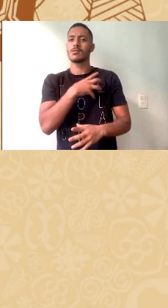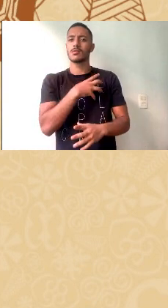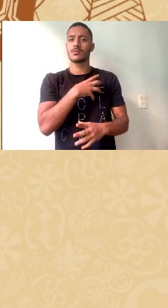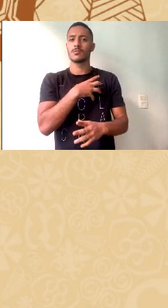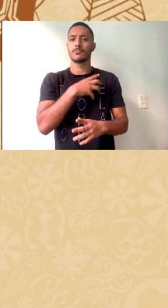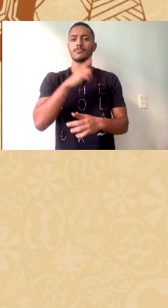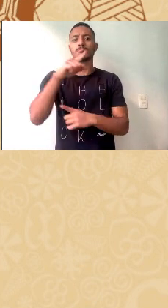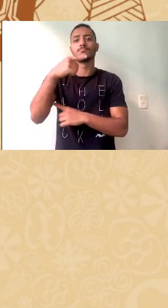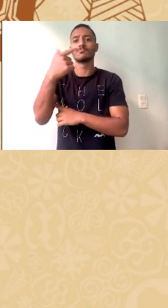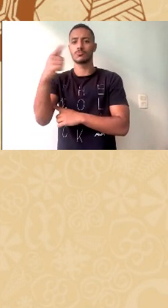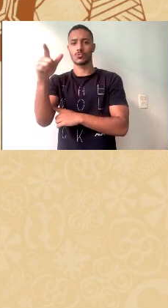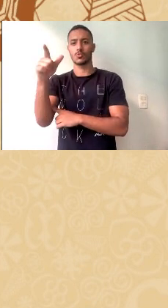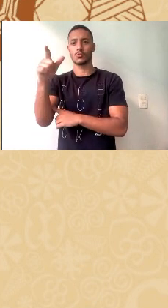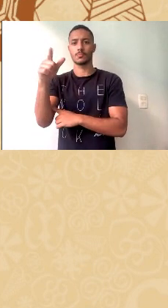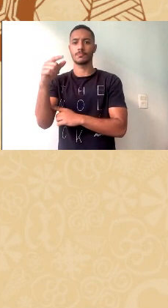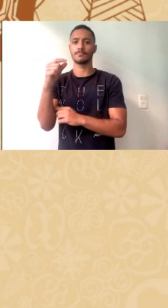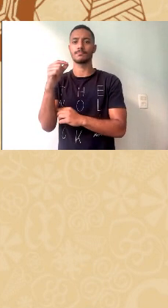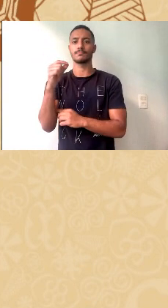favor.